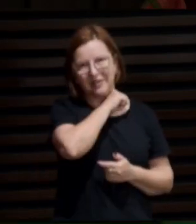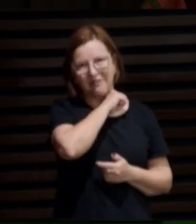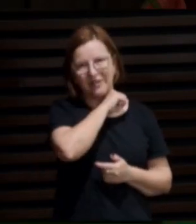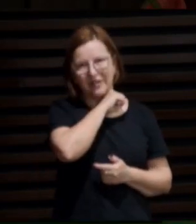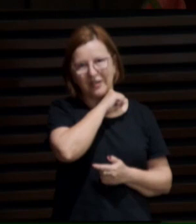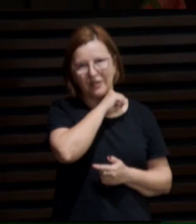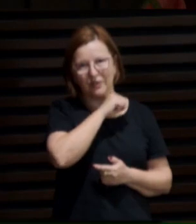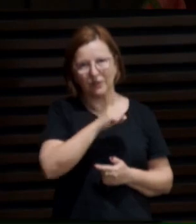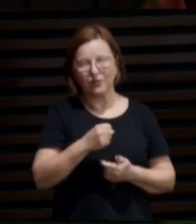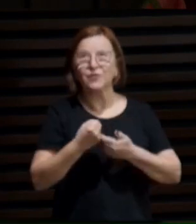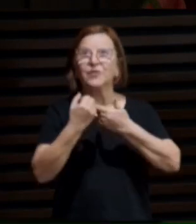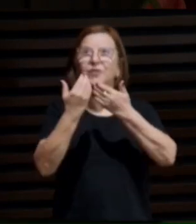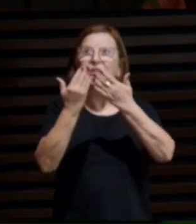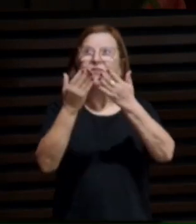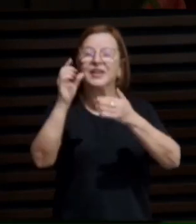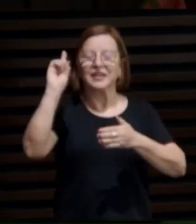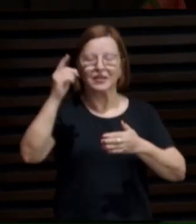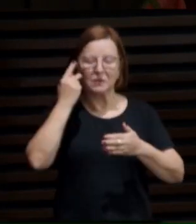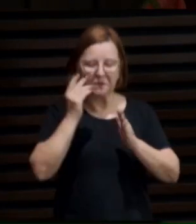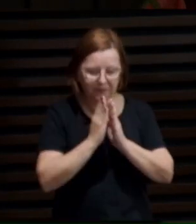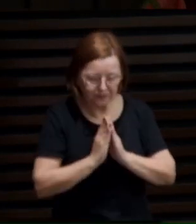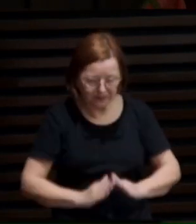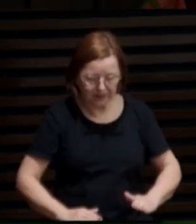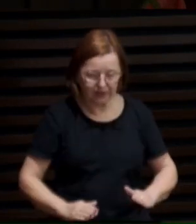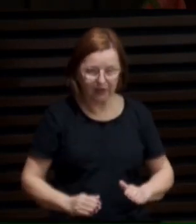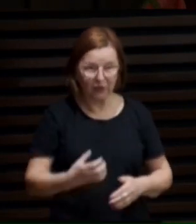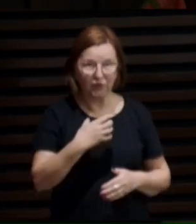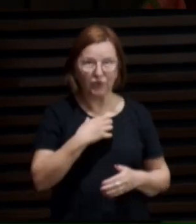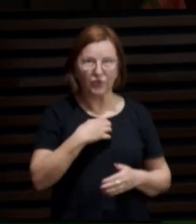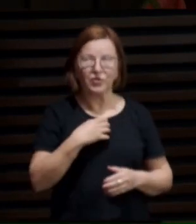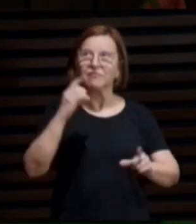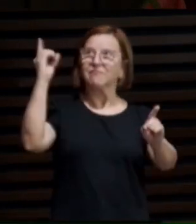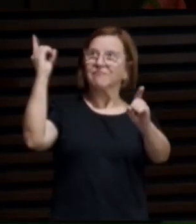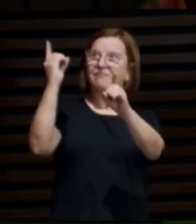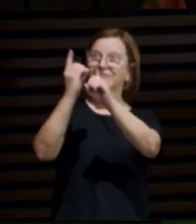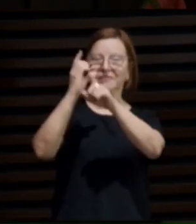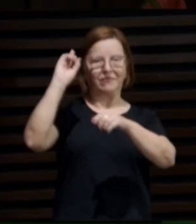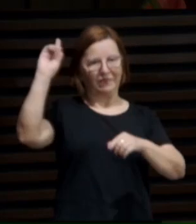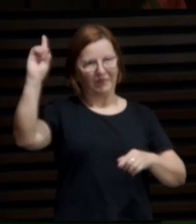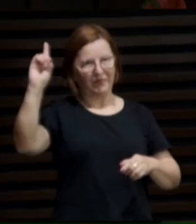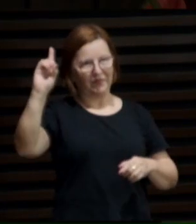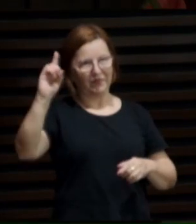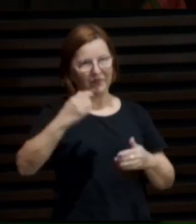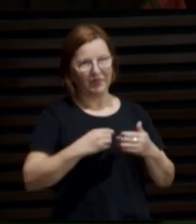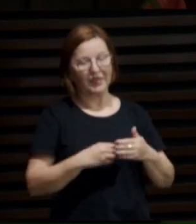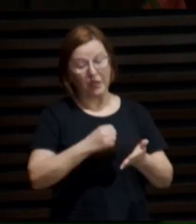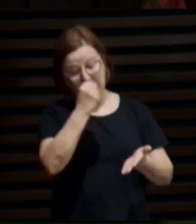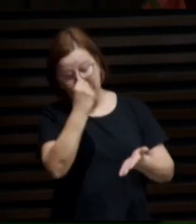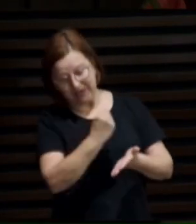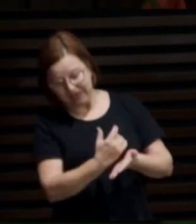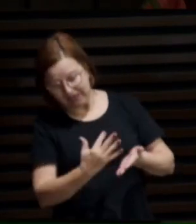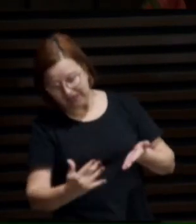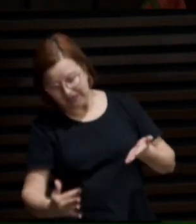Deus em adoração. O meio de nós nos chegarmos a Deus estava aberto. o meio, o sangue de Jesus Cristo foi derramado em